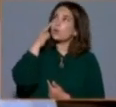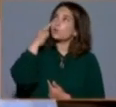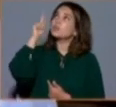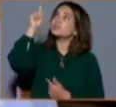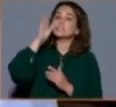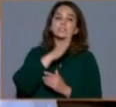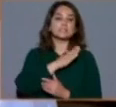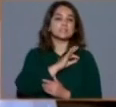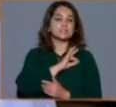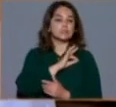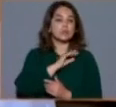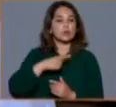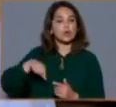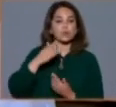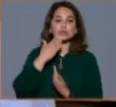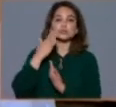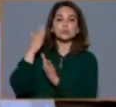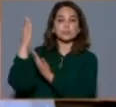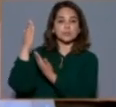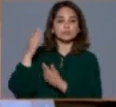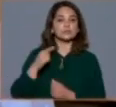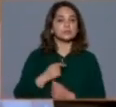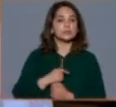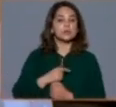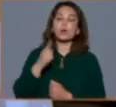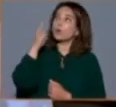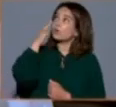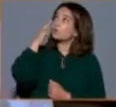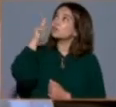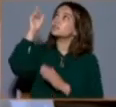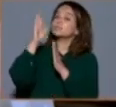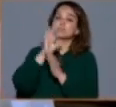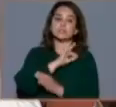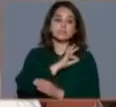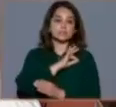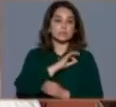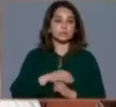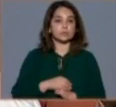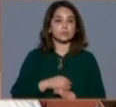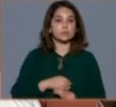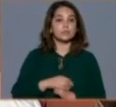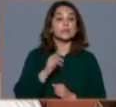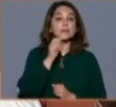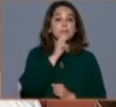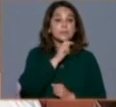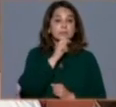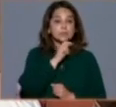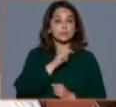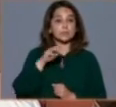nossas súplicas. Ouvi, Senhor, as nossas súplicas. Para que o nosso Bispo Manuel e os